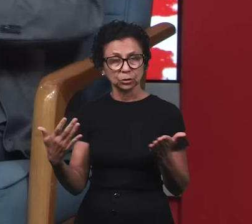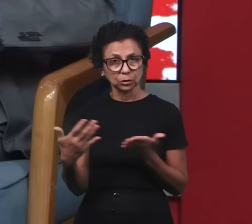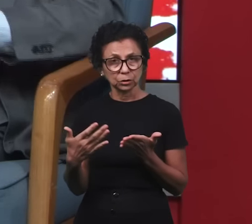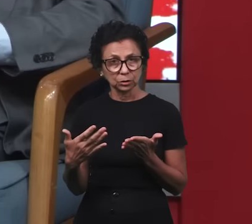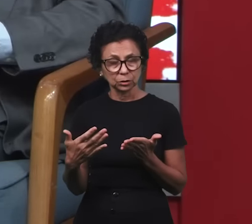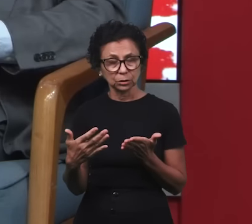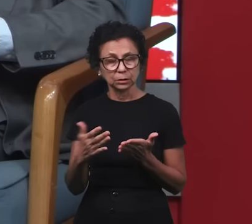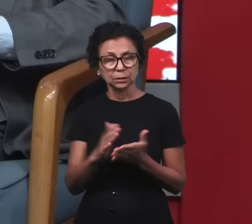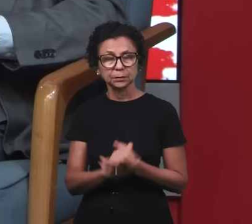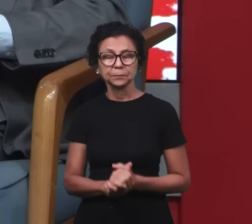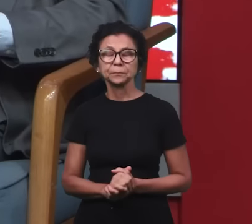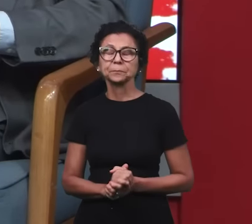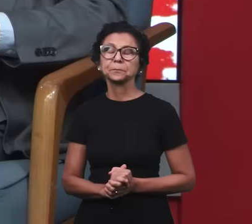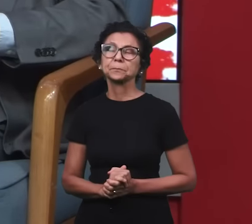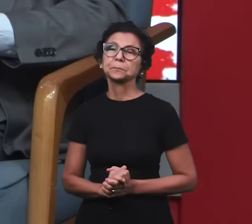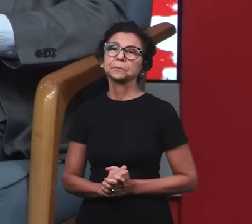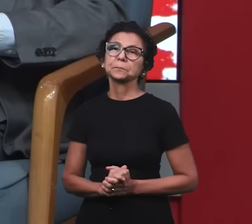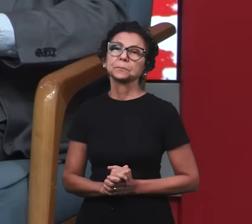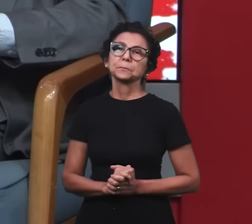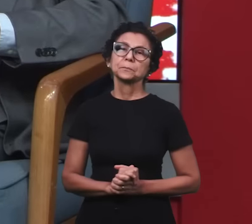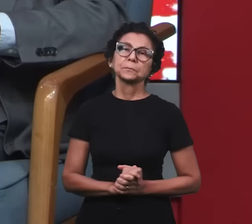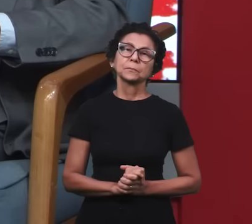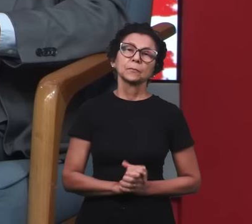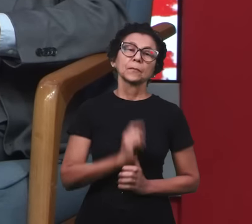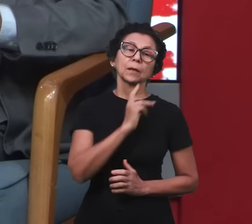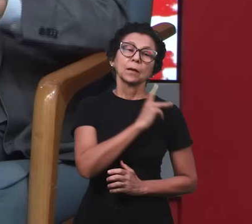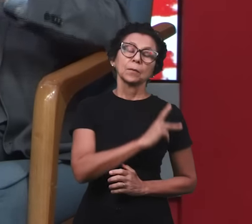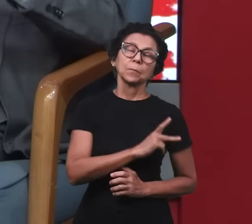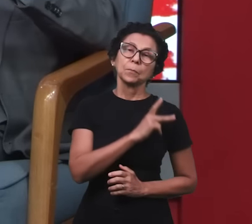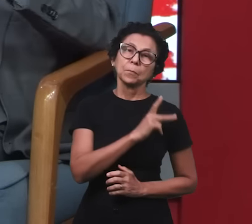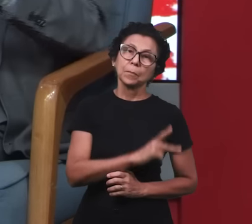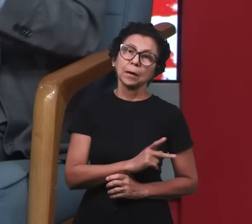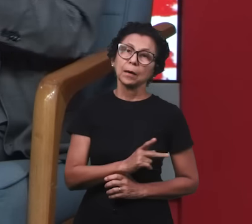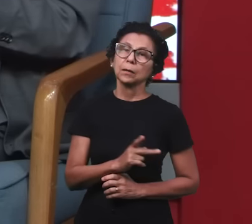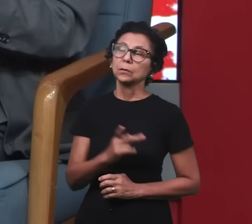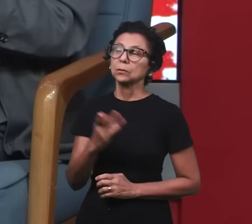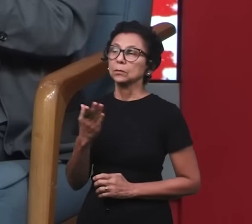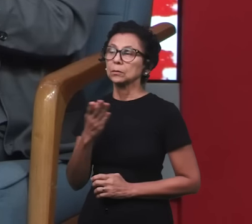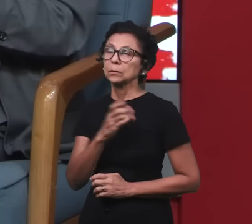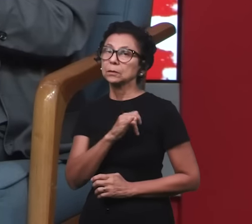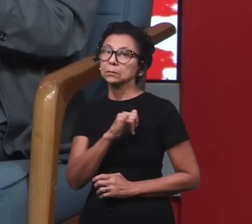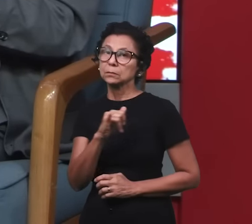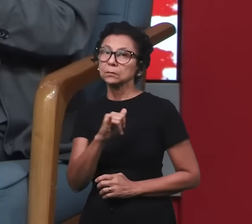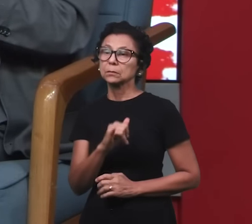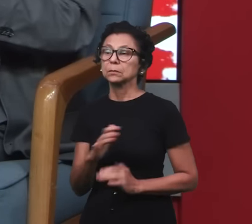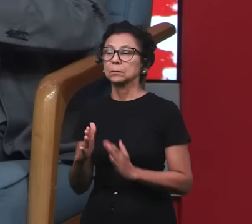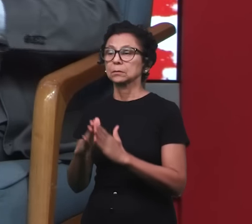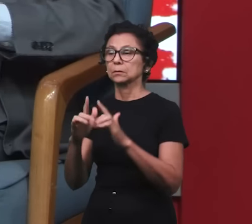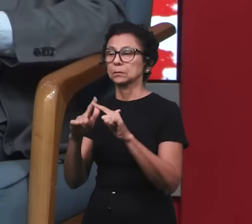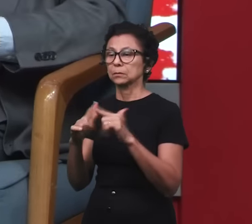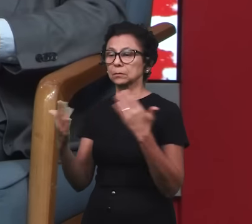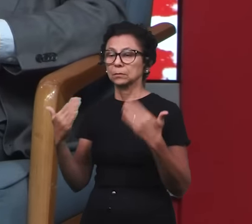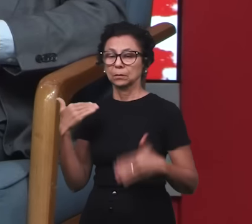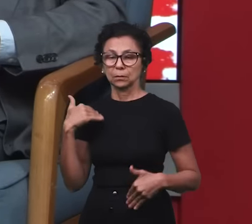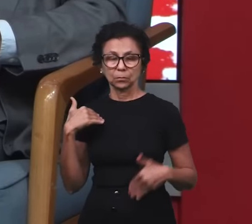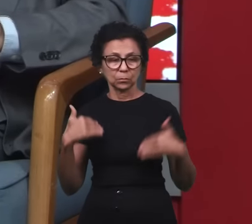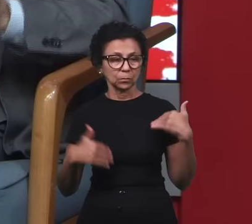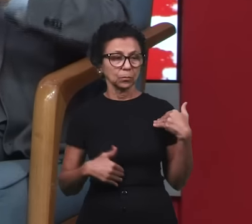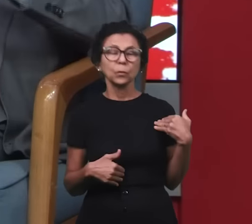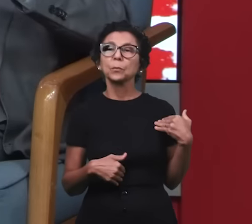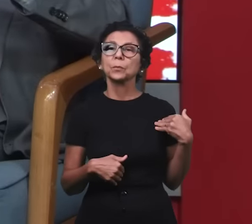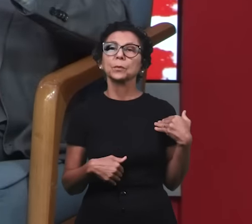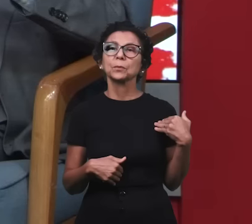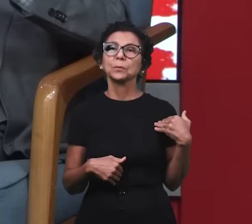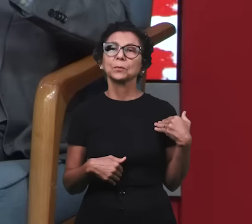descreva a igreja como um corpo e que dentro desse corpo opere